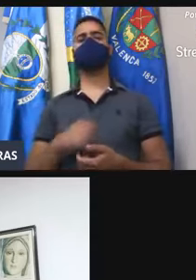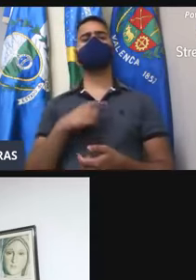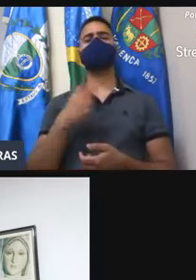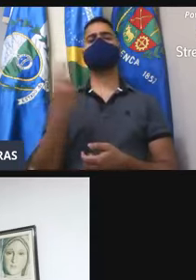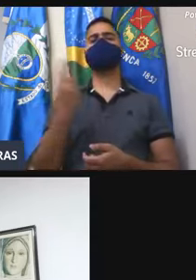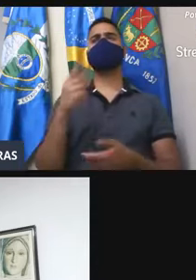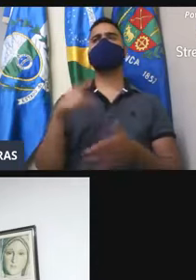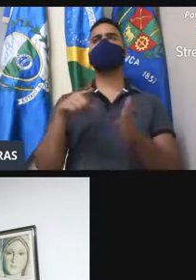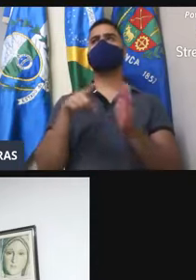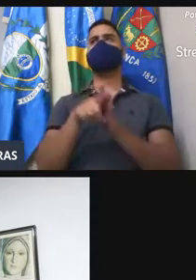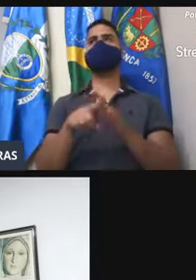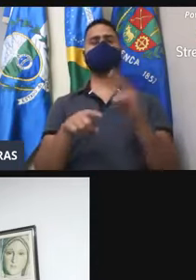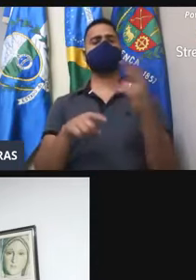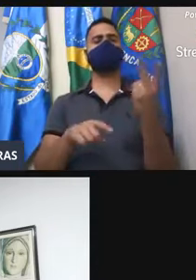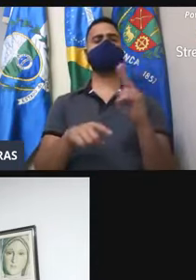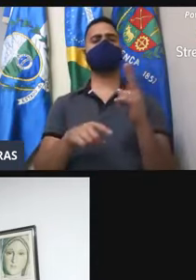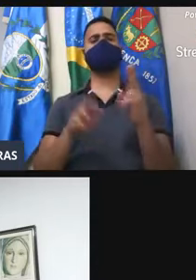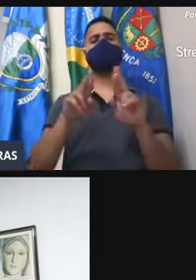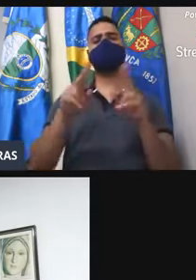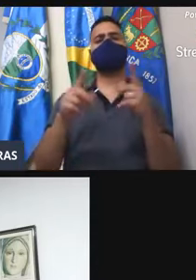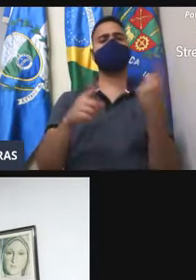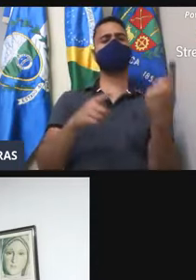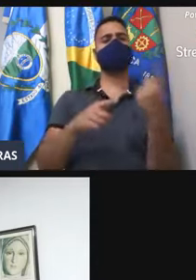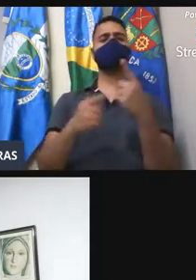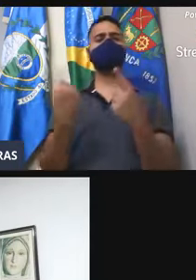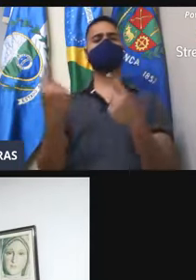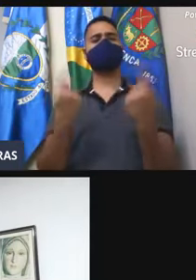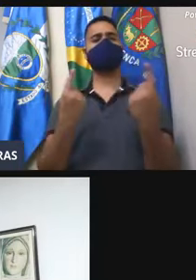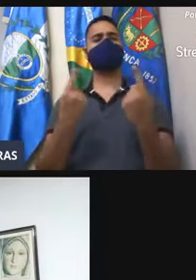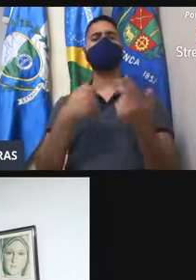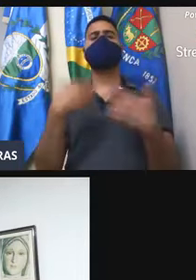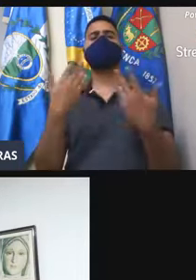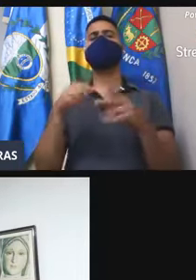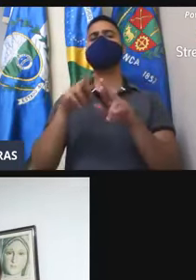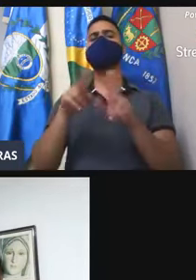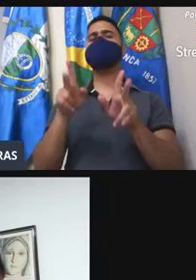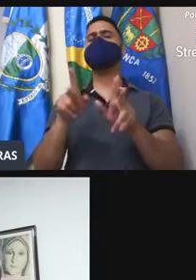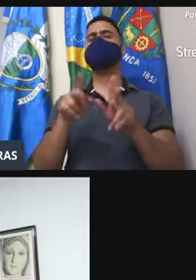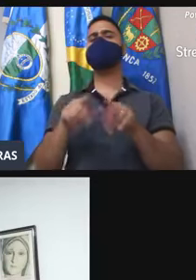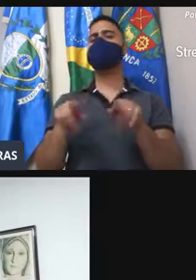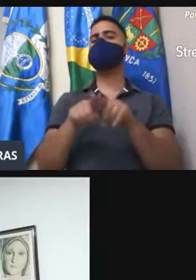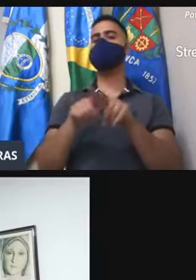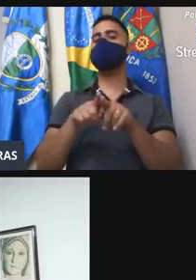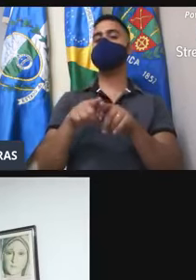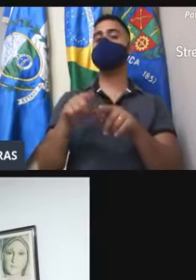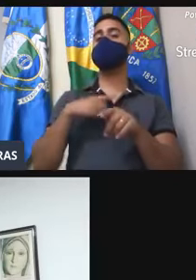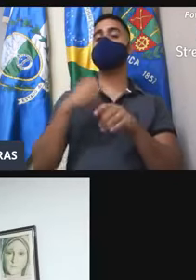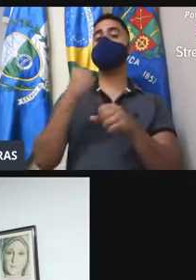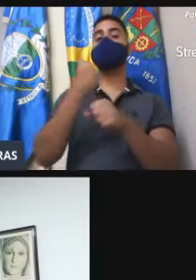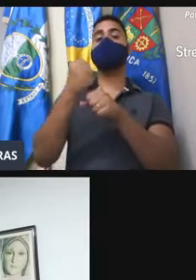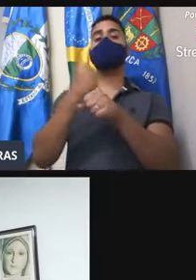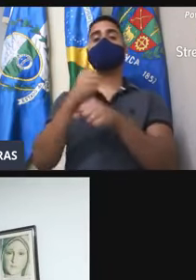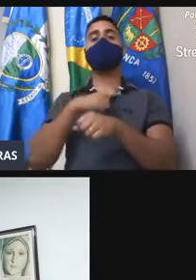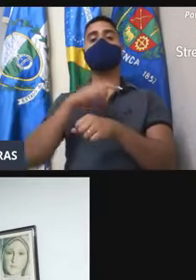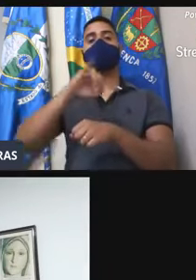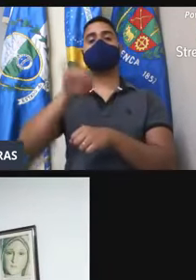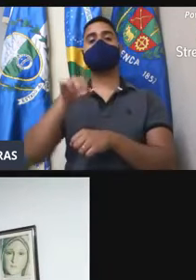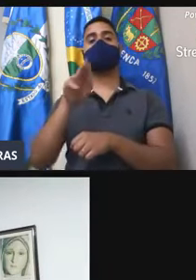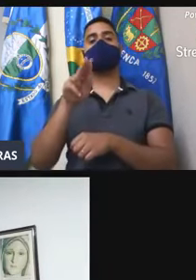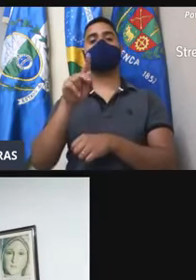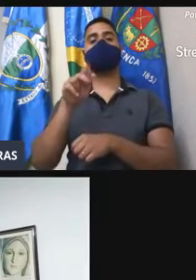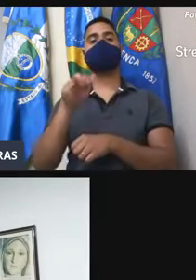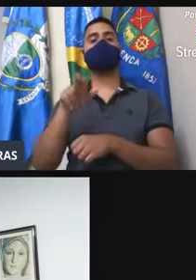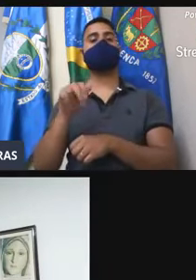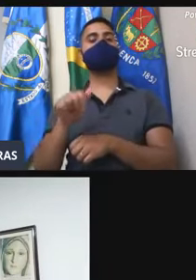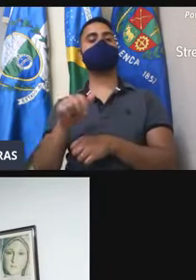essa diferença de CRAS e CRES e a questão da obra da, tanto do Rio Paranã e da, e da, e da Varginha.